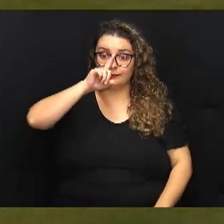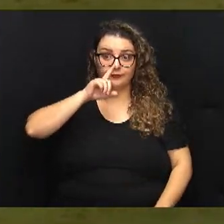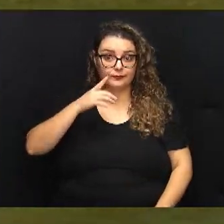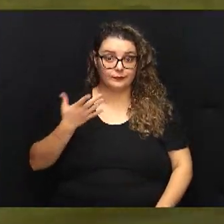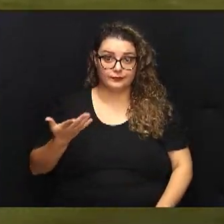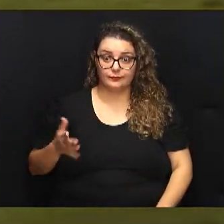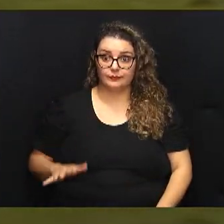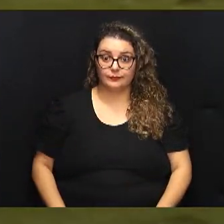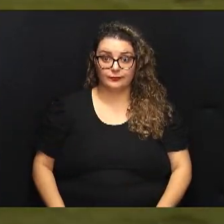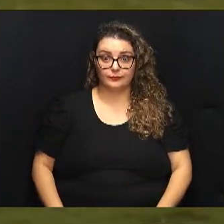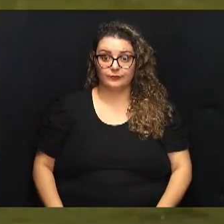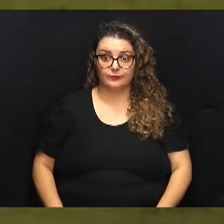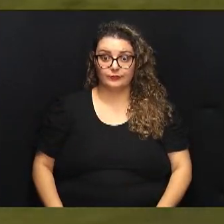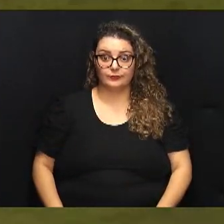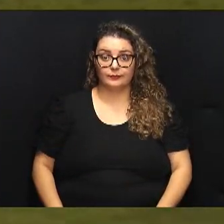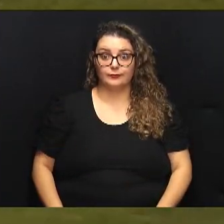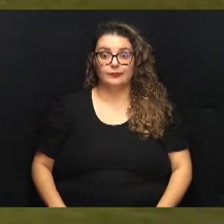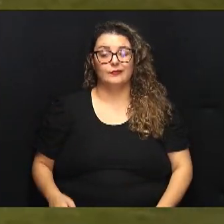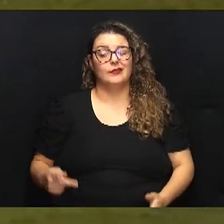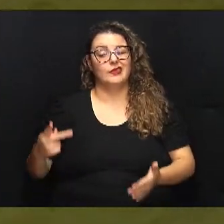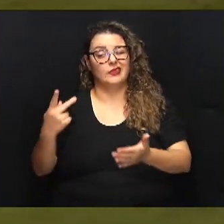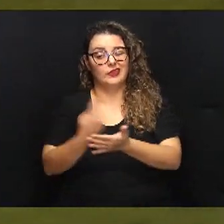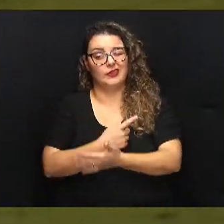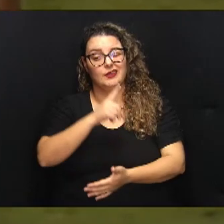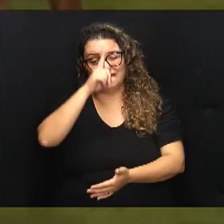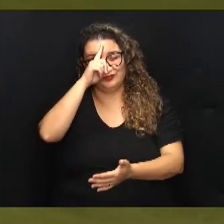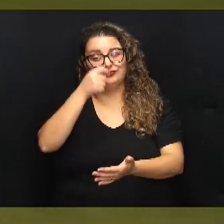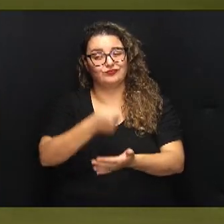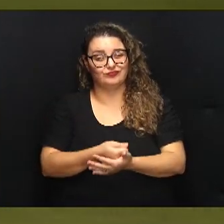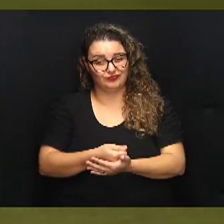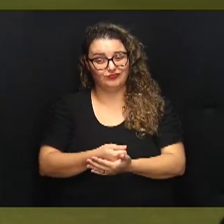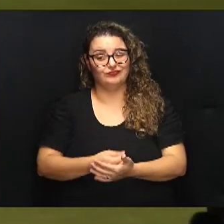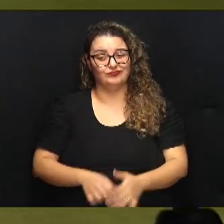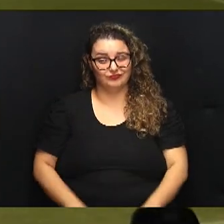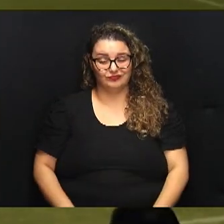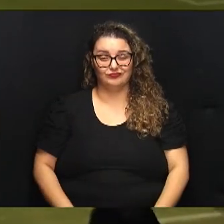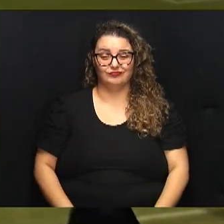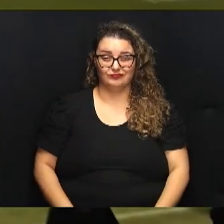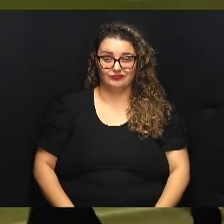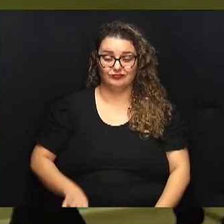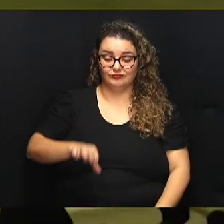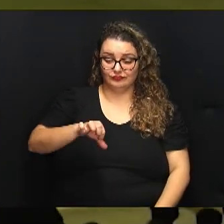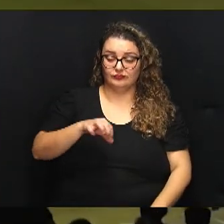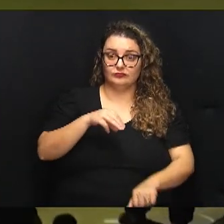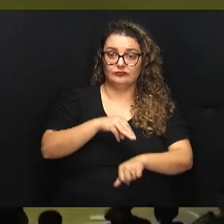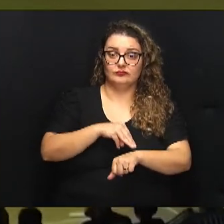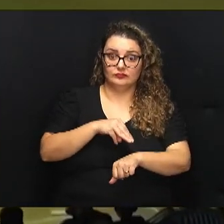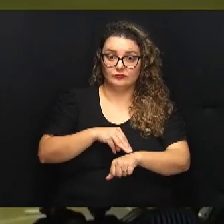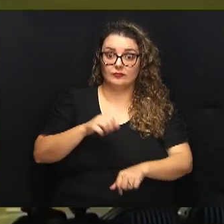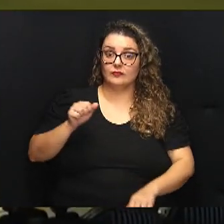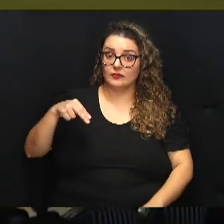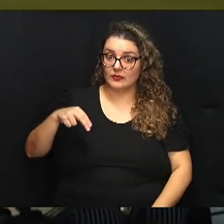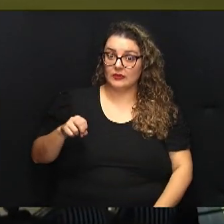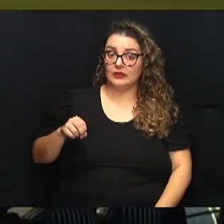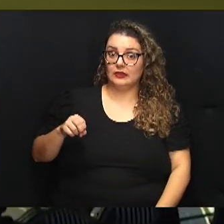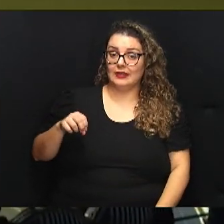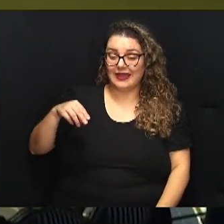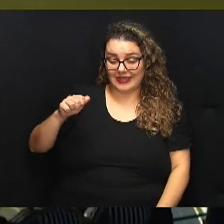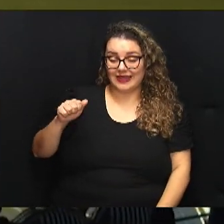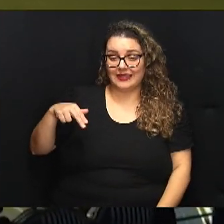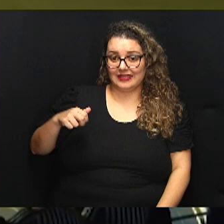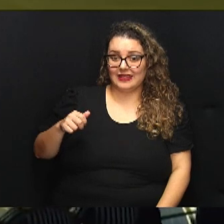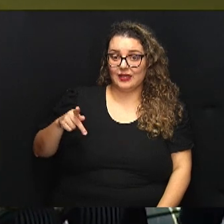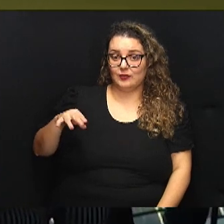amarelo, pipocou e errou feio na decisão. Aos 9 minutos, o Anápolis escapou pela